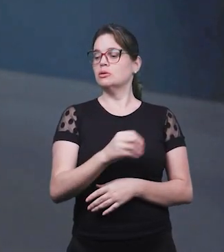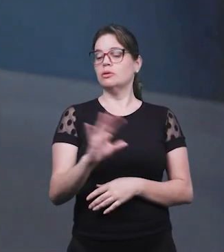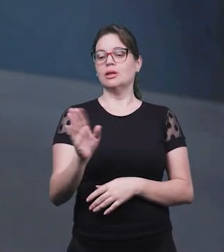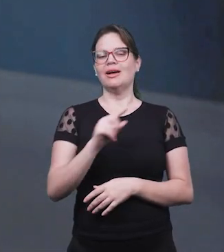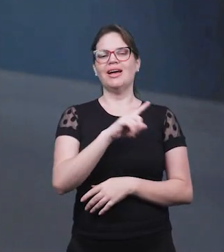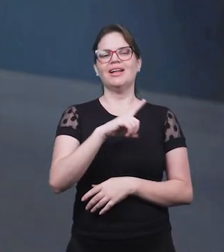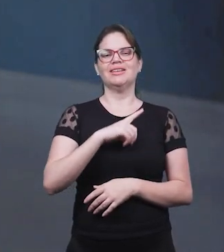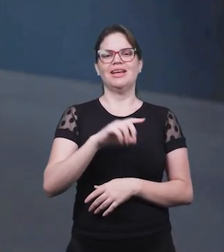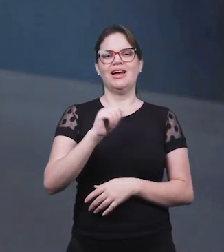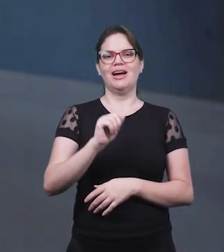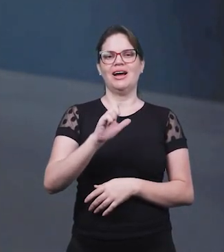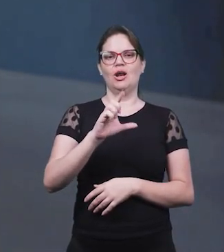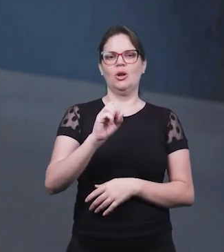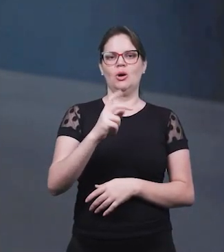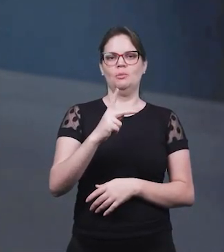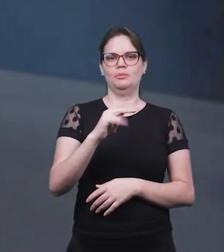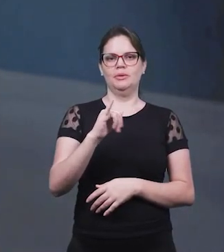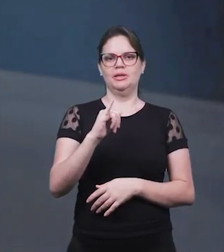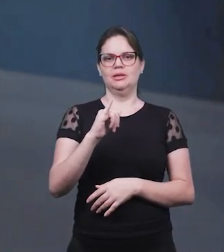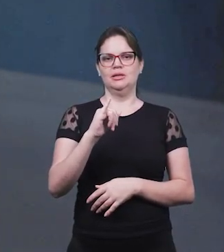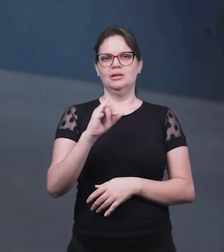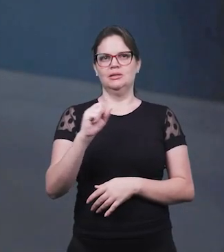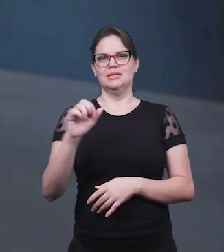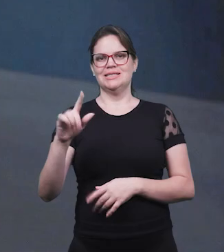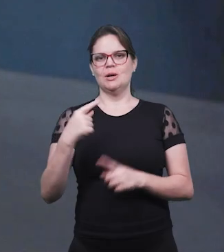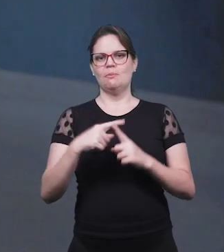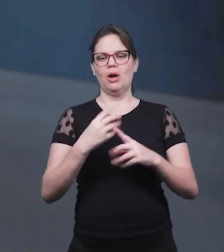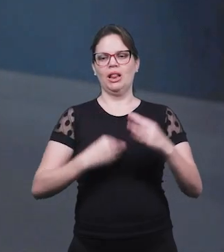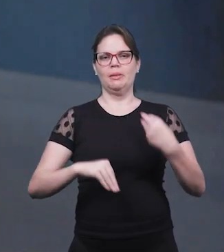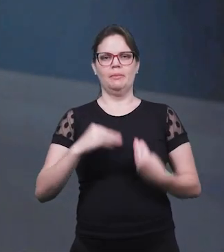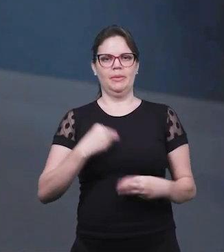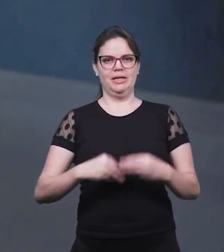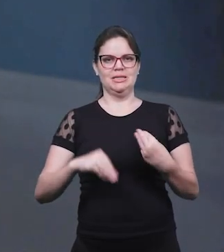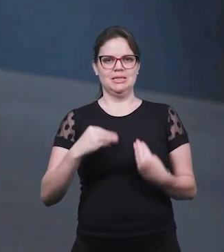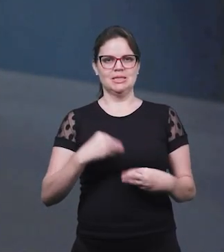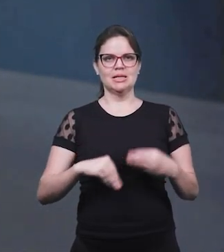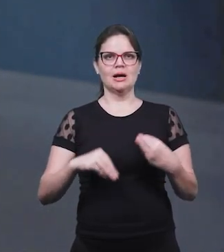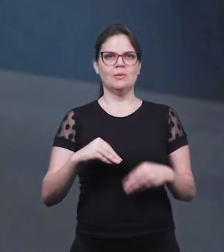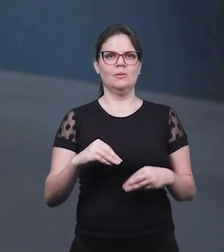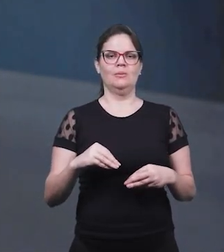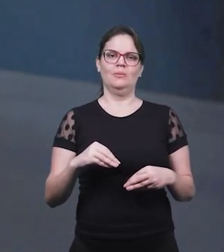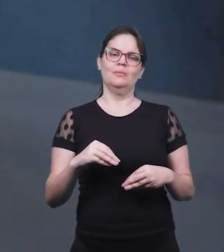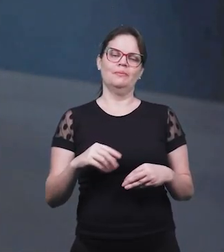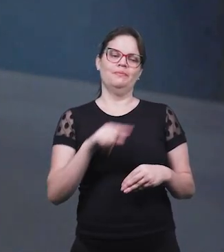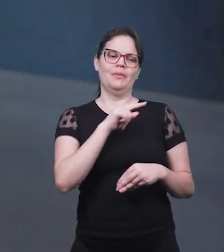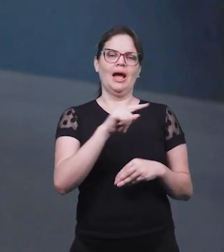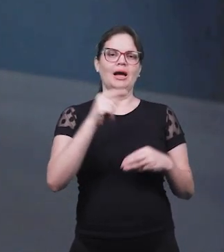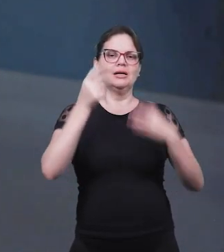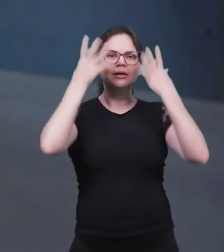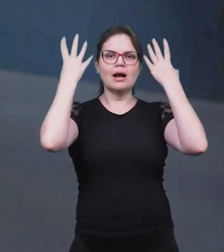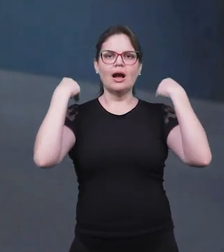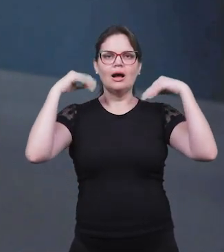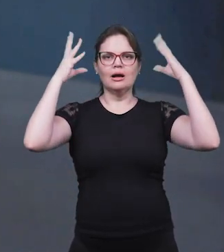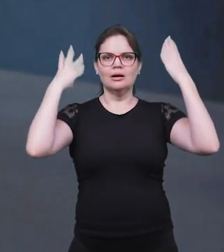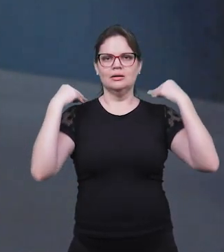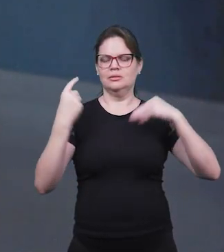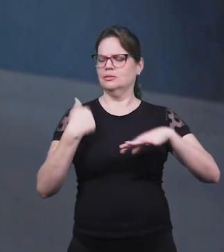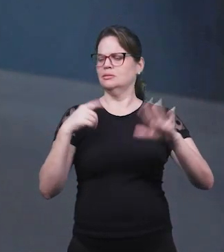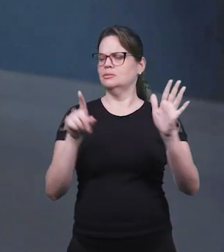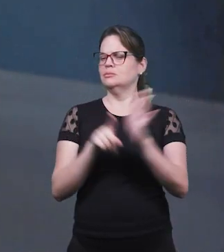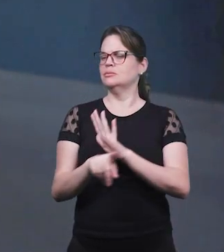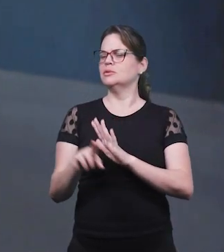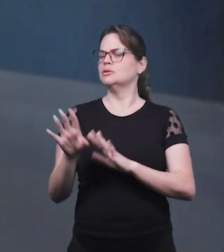uma alopecia por depressão emocional, então o cabelo dela cai. E aí eu